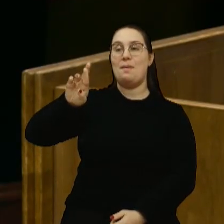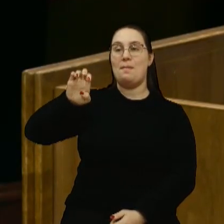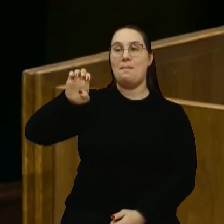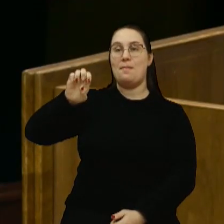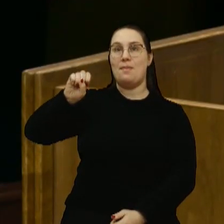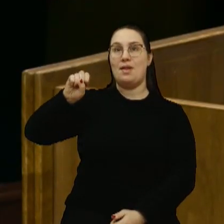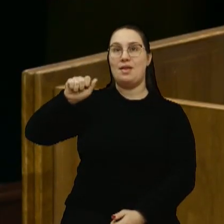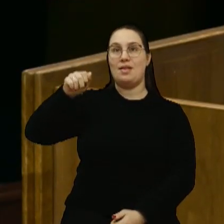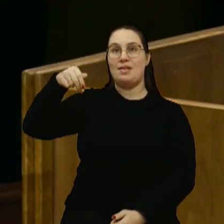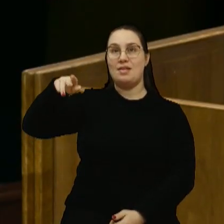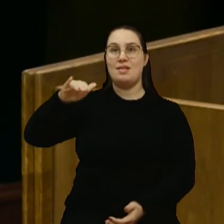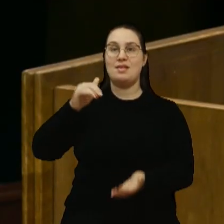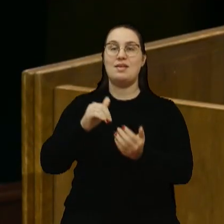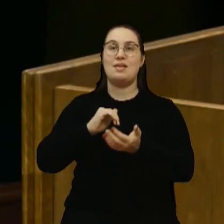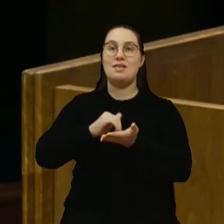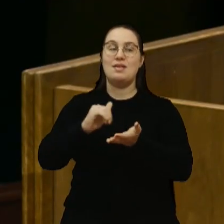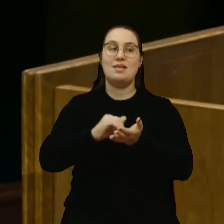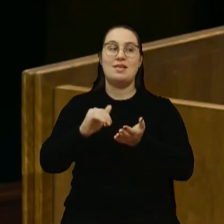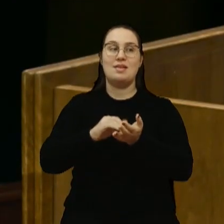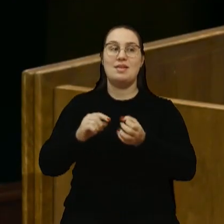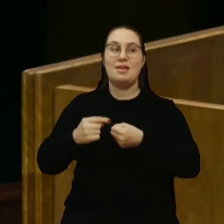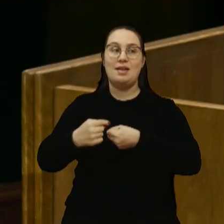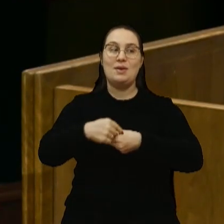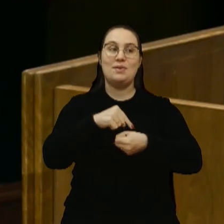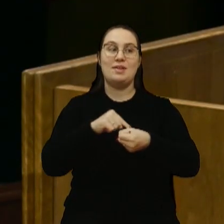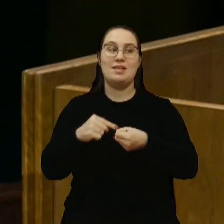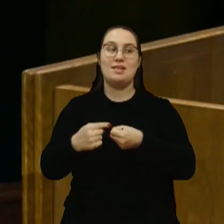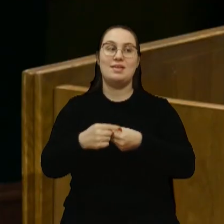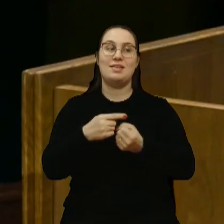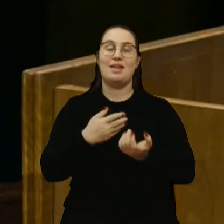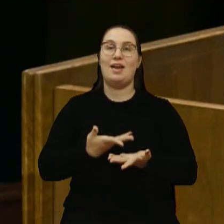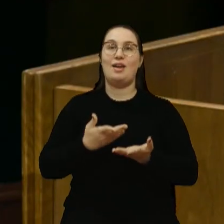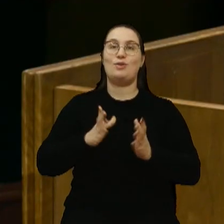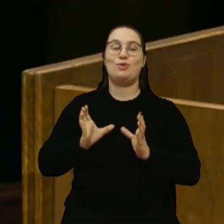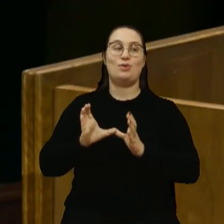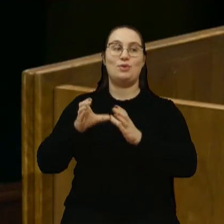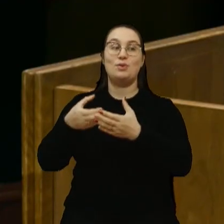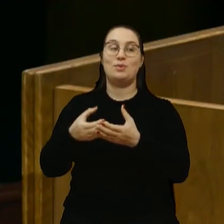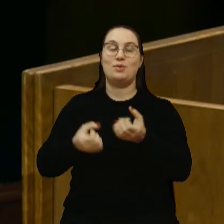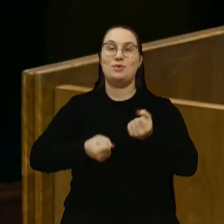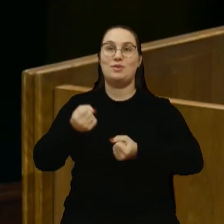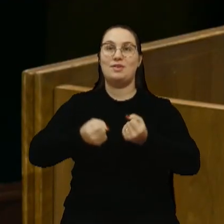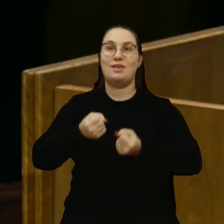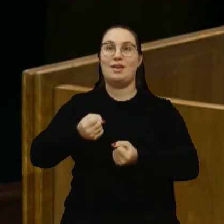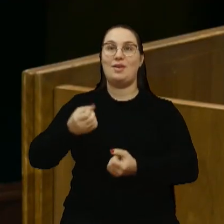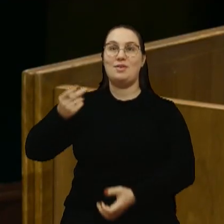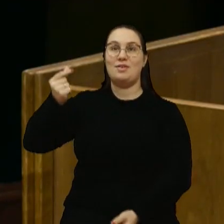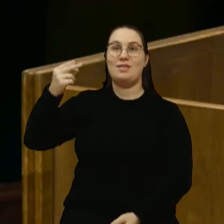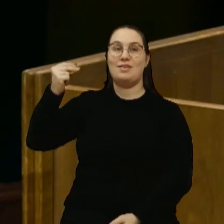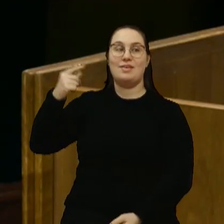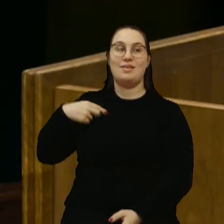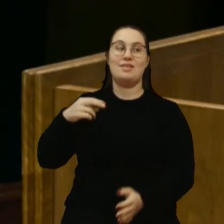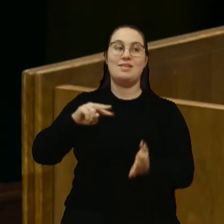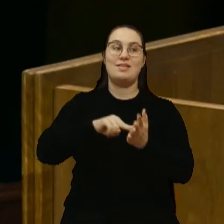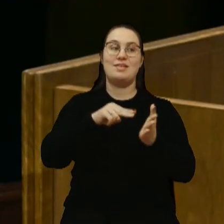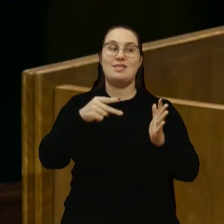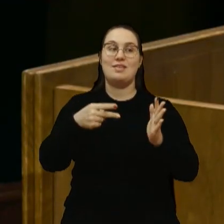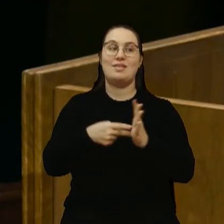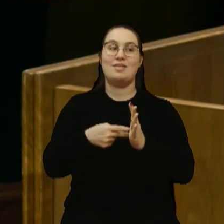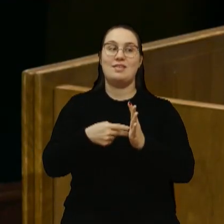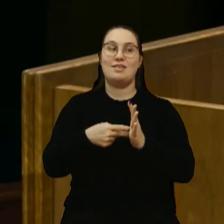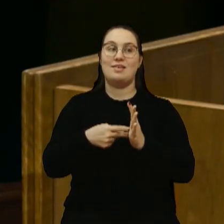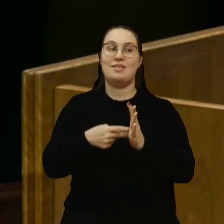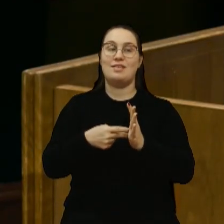do Urbanismo, por reconhecerem que um clube de carros antigos pode contribuir de forma tão significativa para a